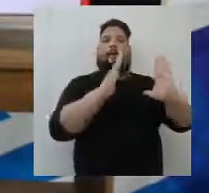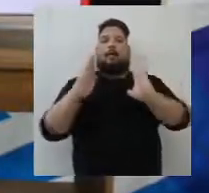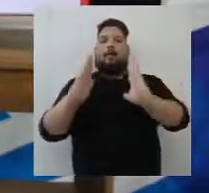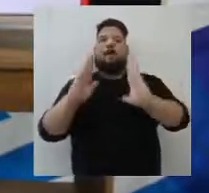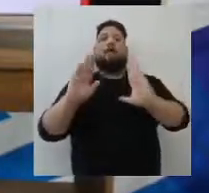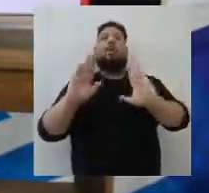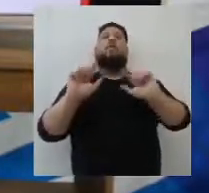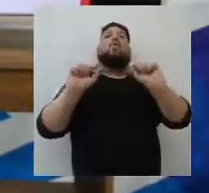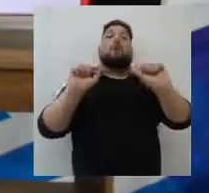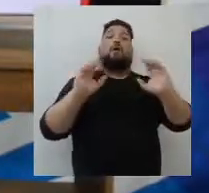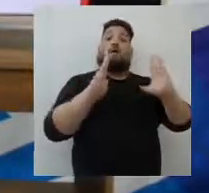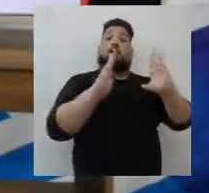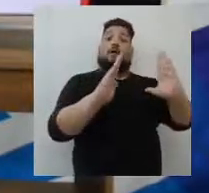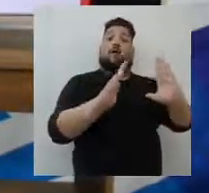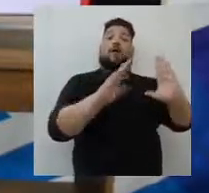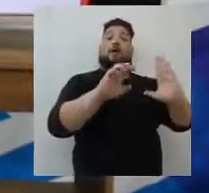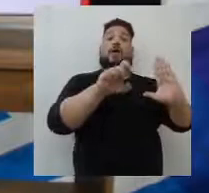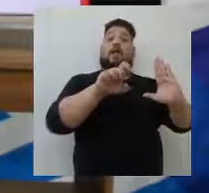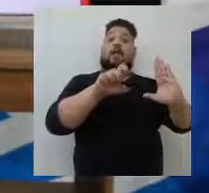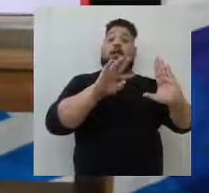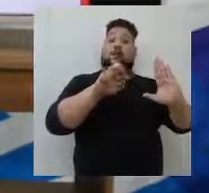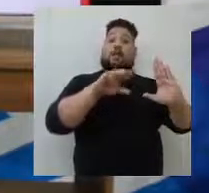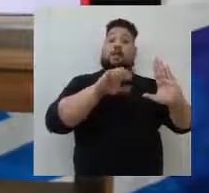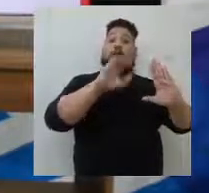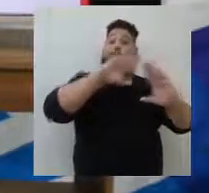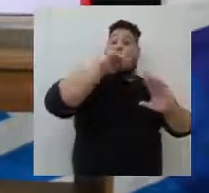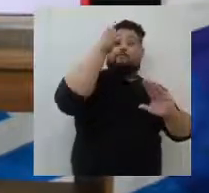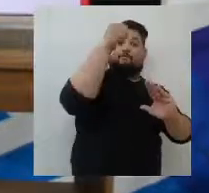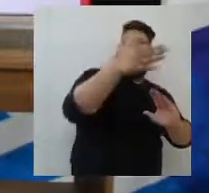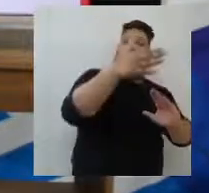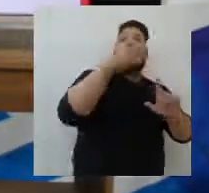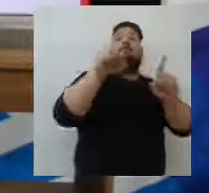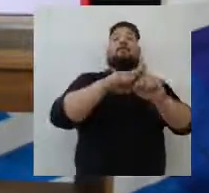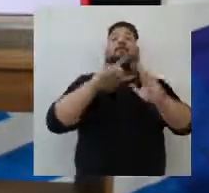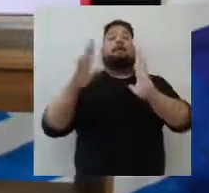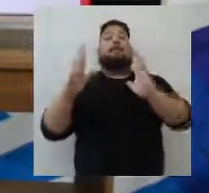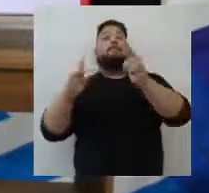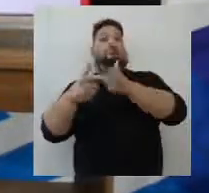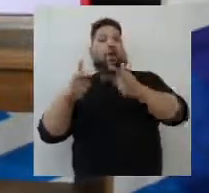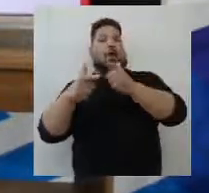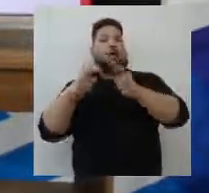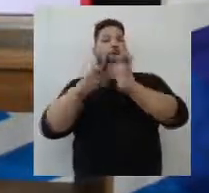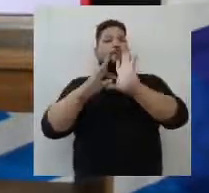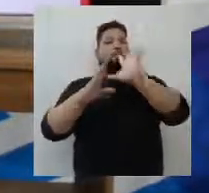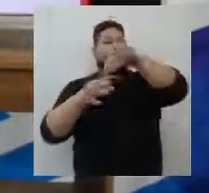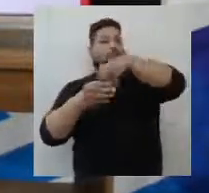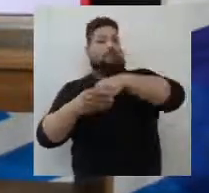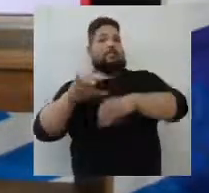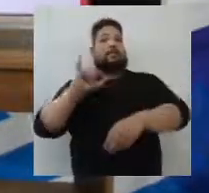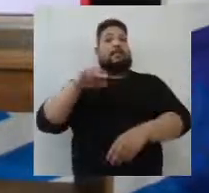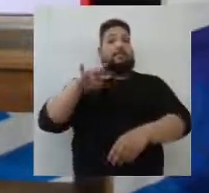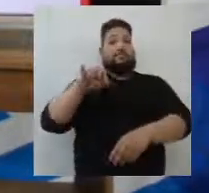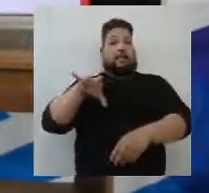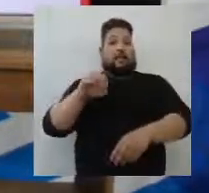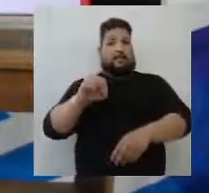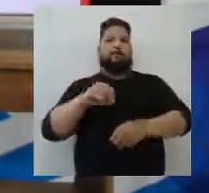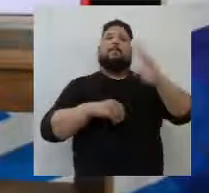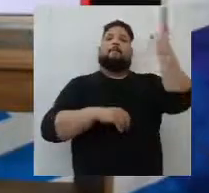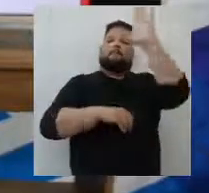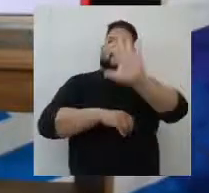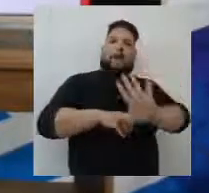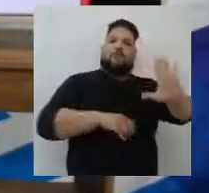fatores externos e os fatores internos, ou seja, fatores fora do Brasil e dentro do